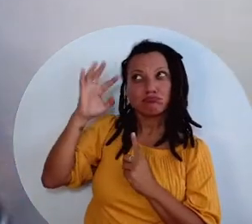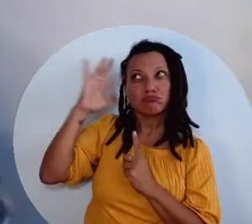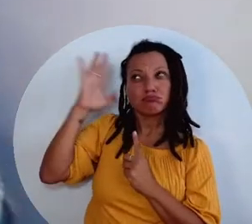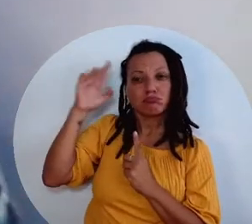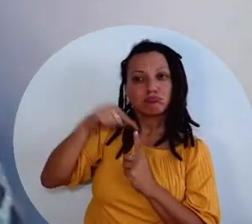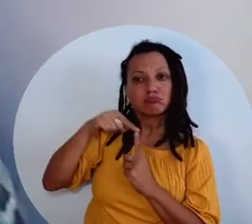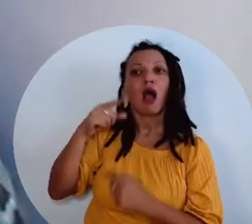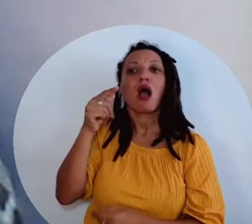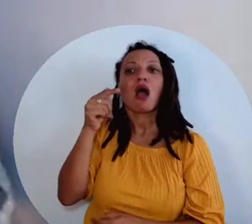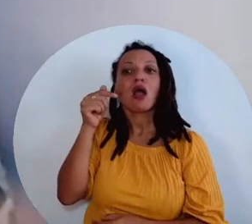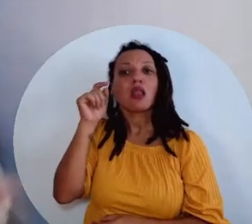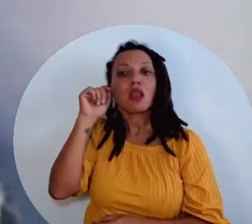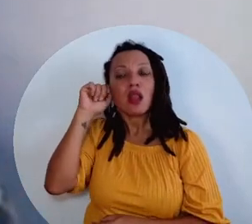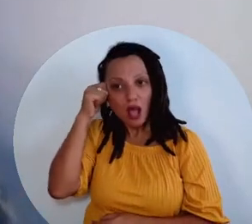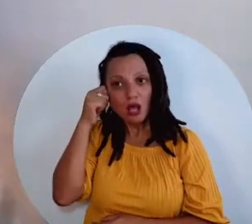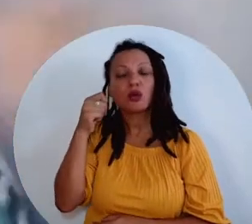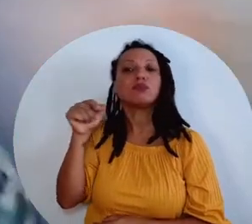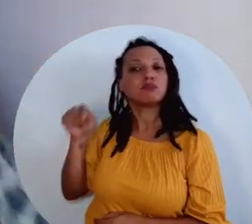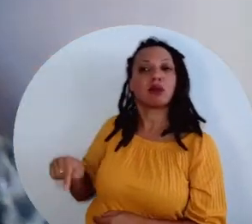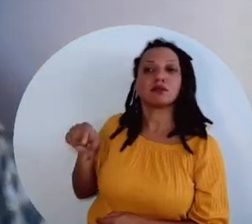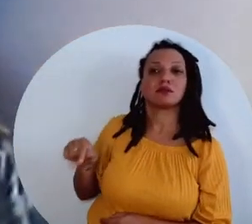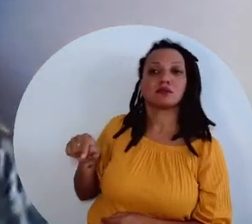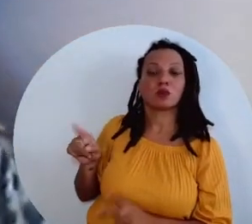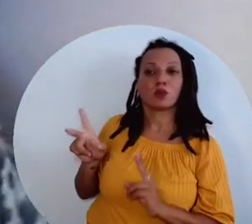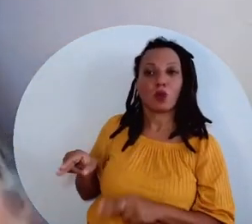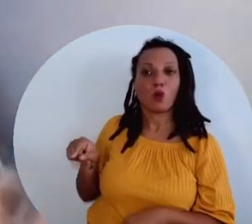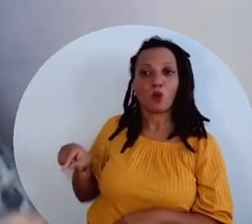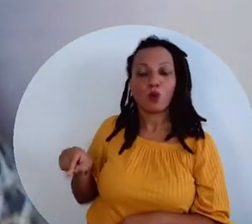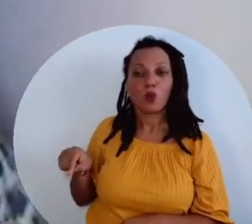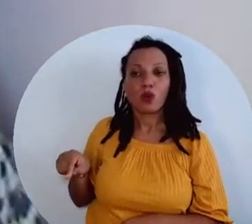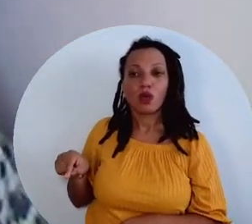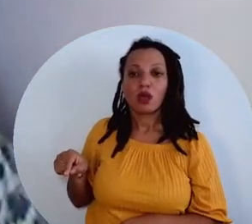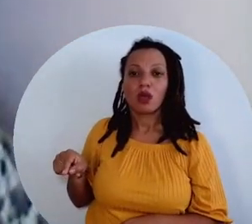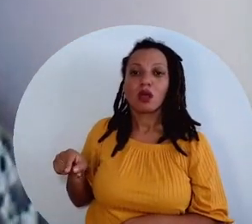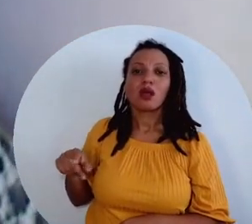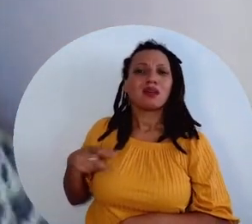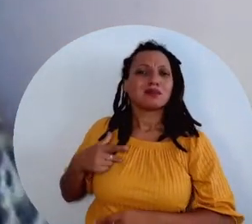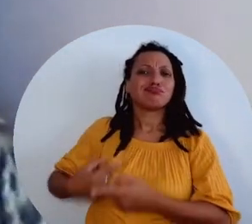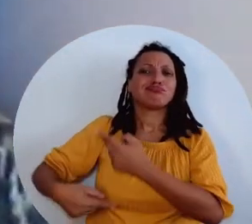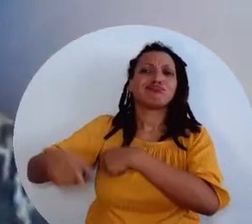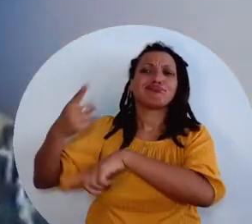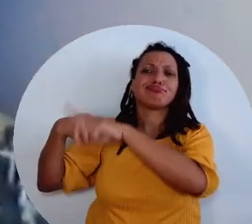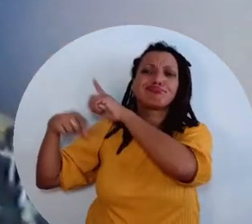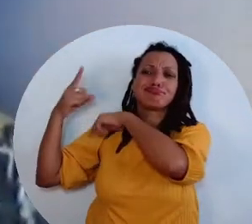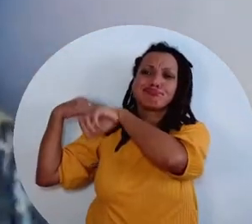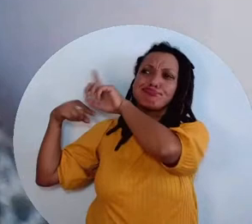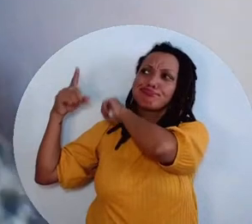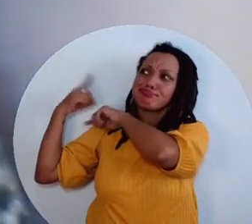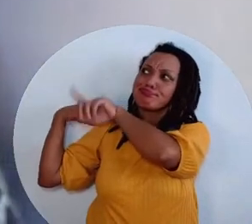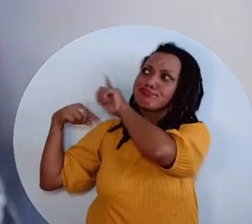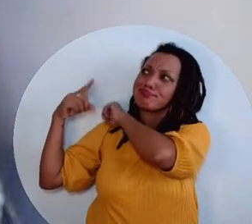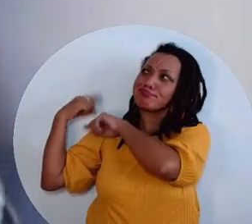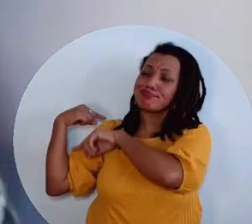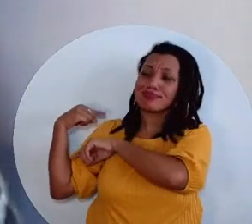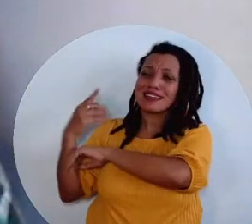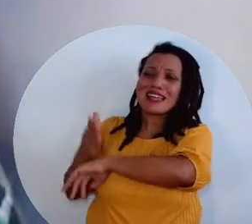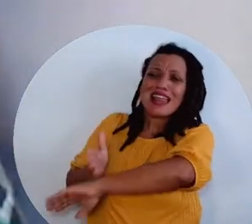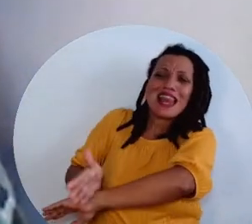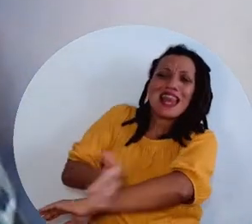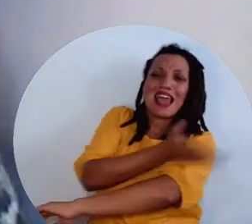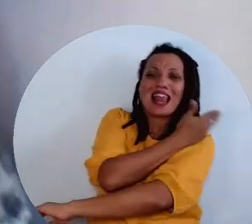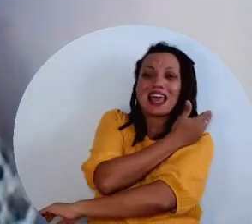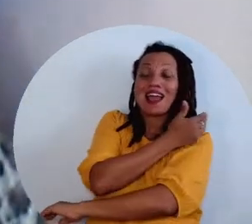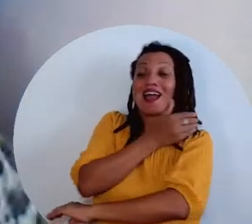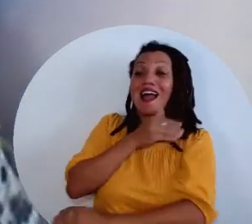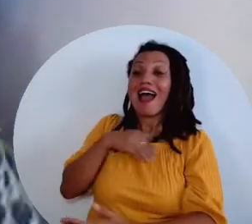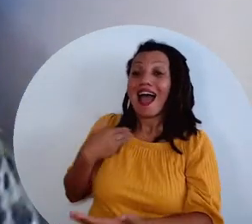de 3.500 antes da Era Comum, 2.000 antes da Era Comum, e elas vão até o século III da nossa era. Então,